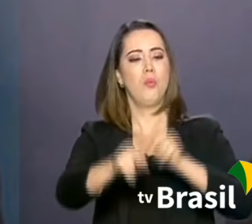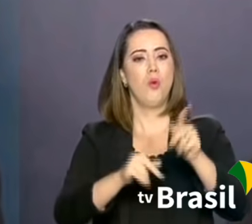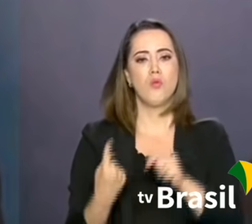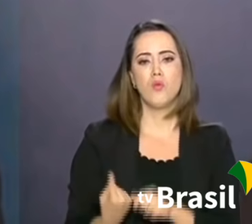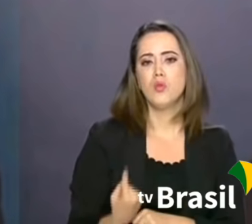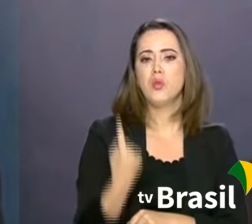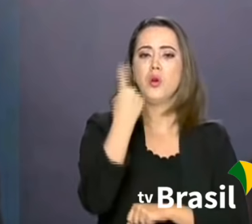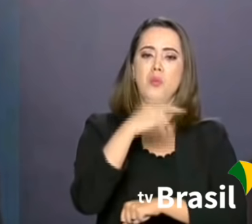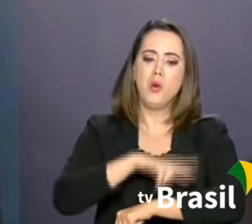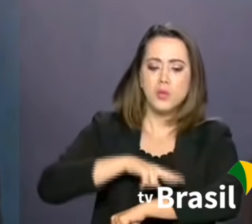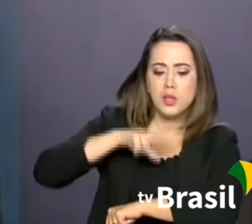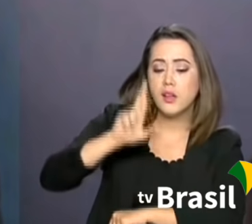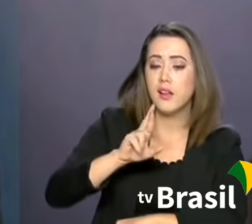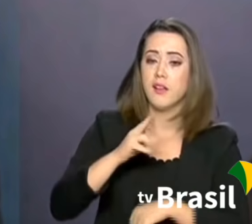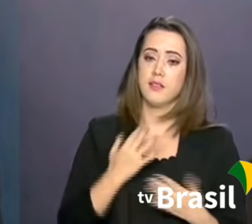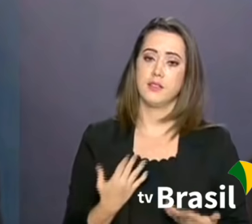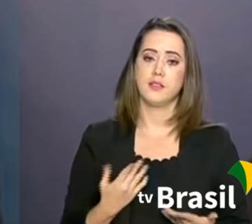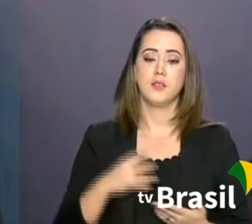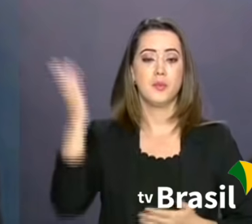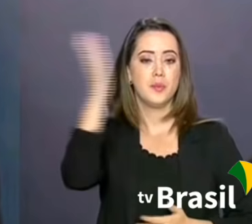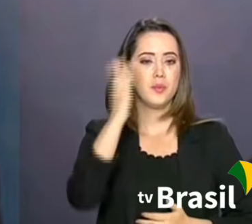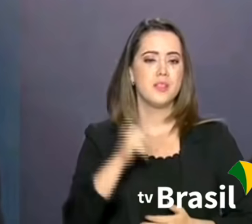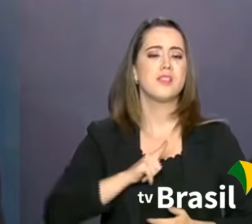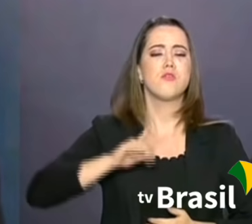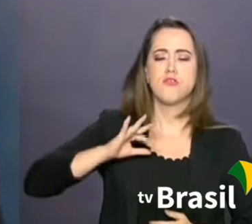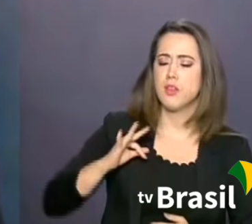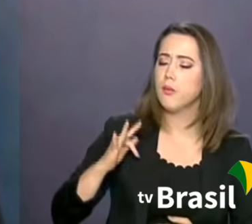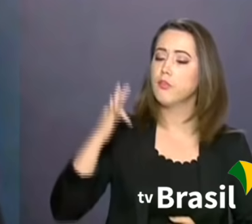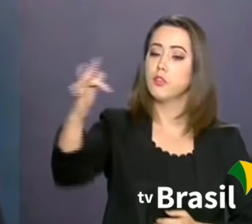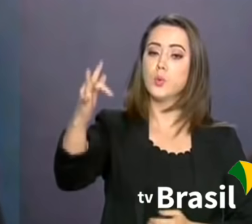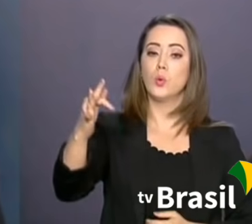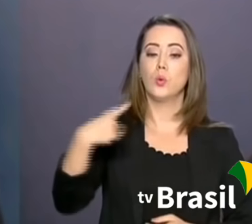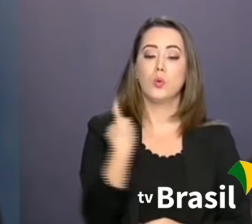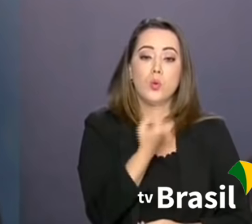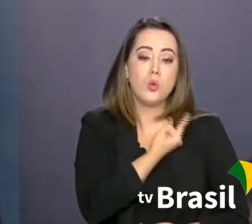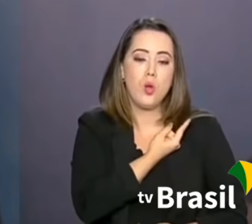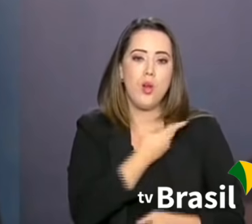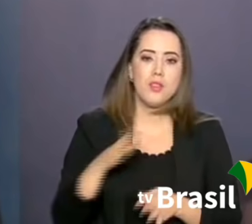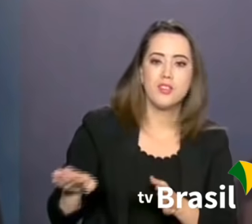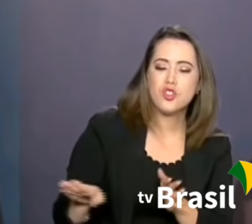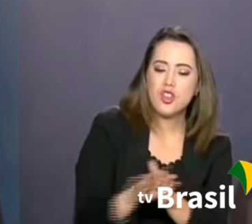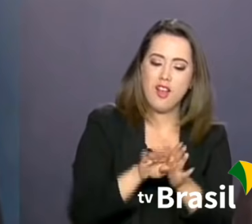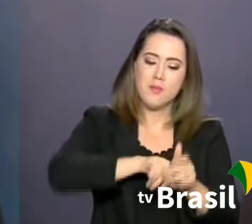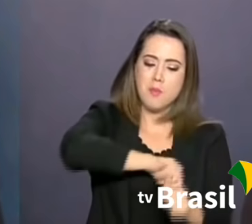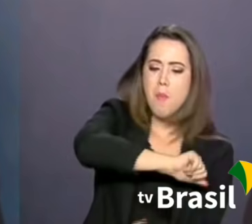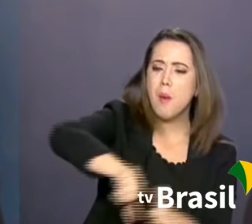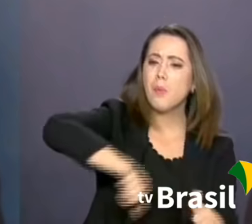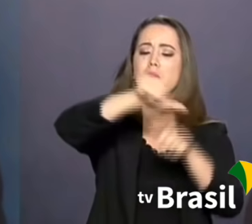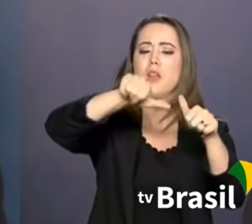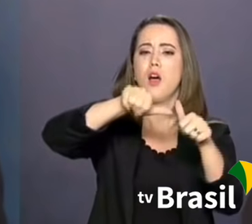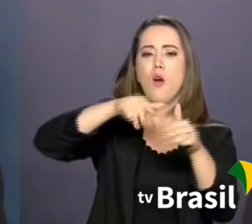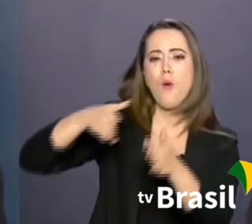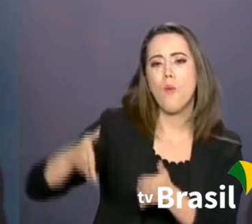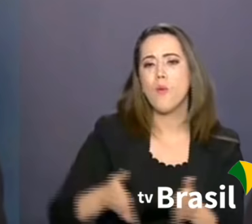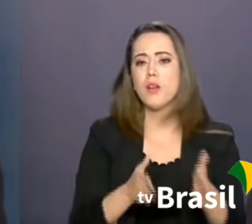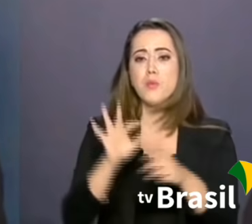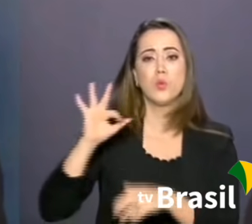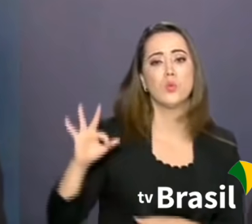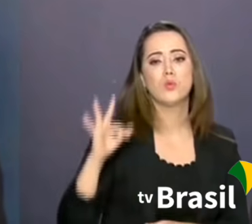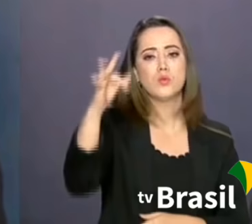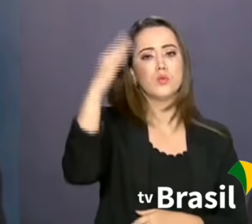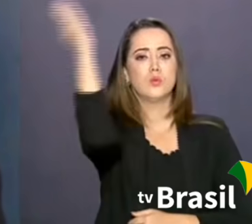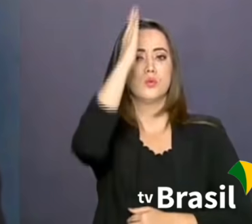raça. O Brasil tem futuro. Nós chegamos para mudar o destino do nosso